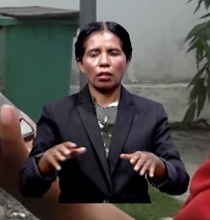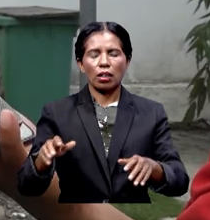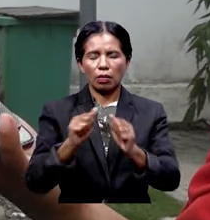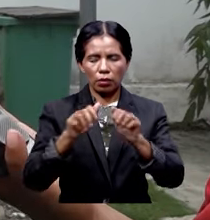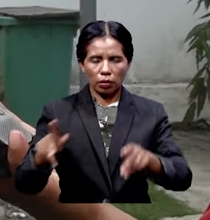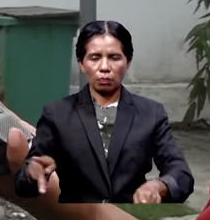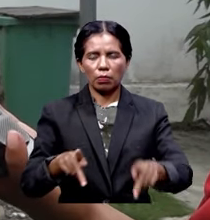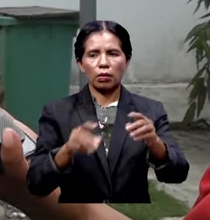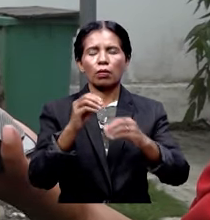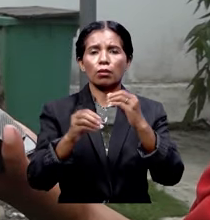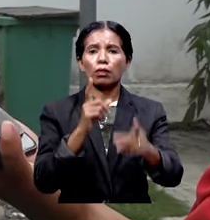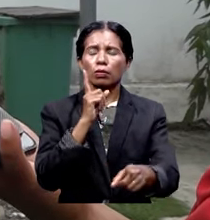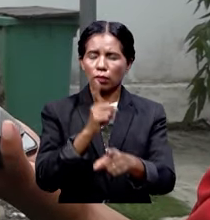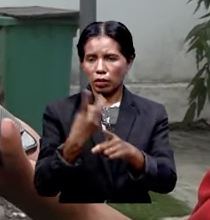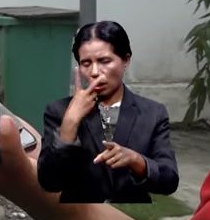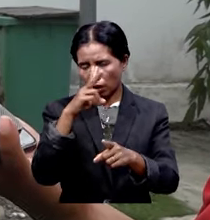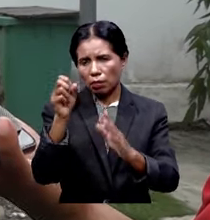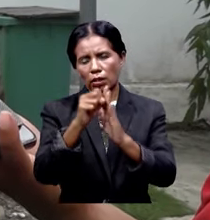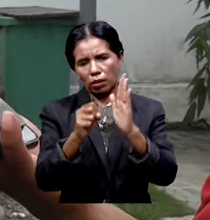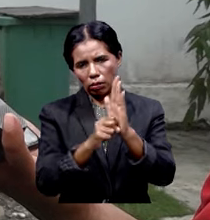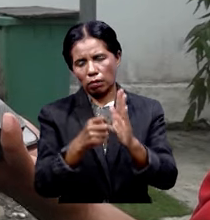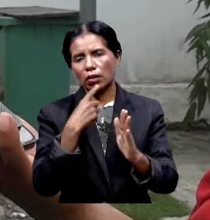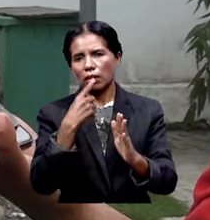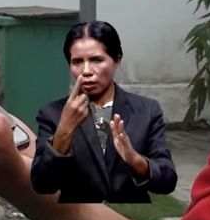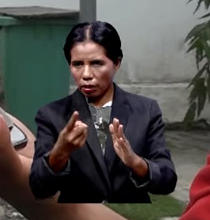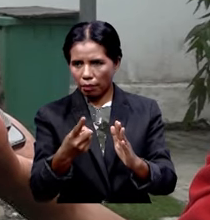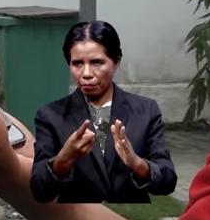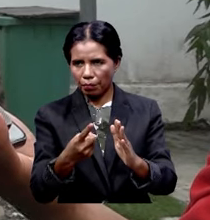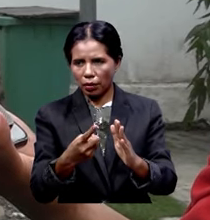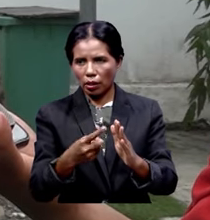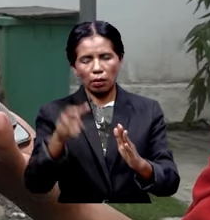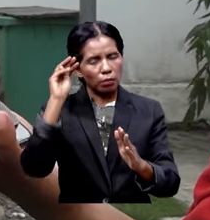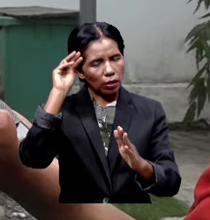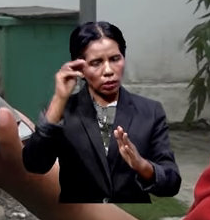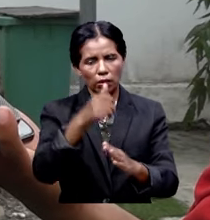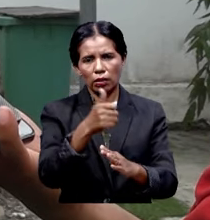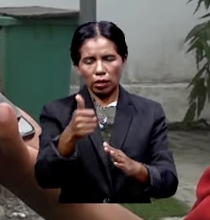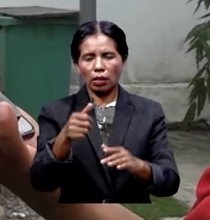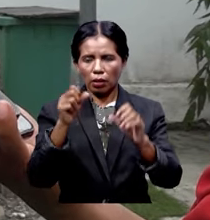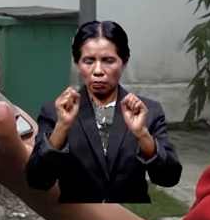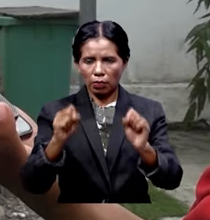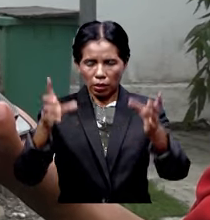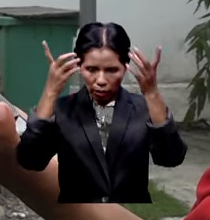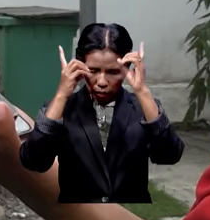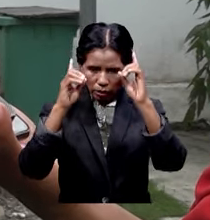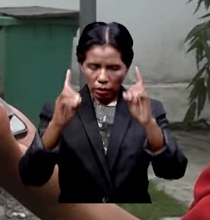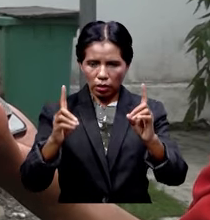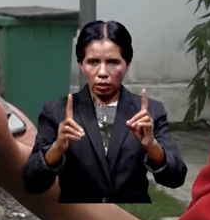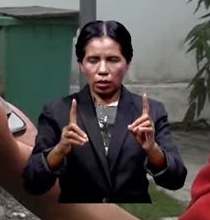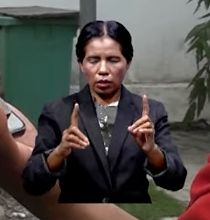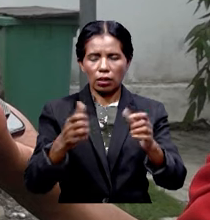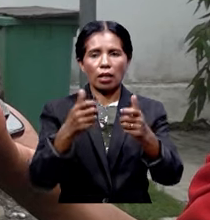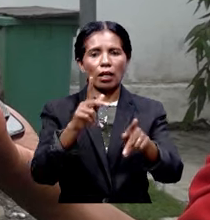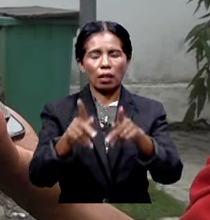agente administração pública né katak tulos it kon harba estatuto né dehan Ministério e Didac Bele define nia total